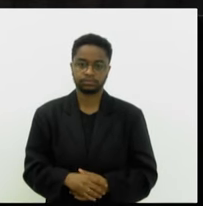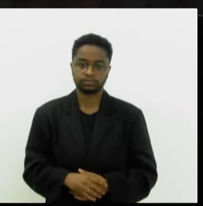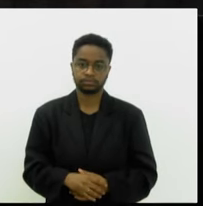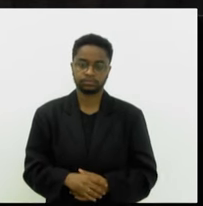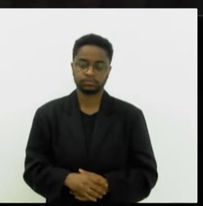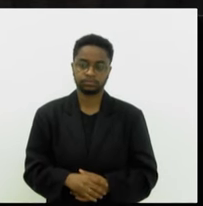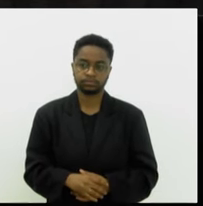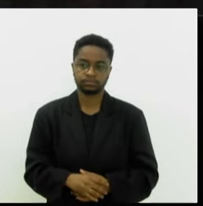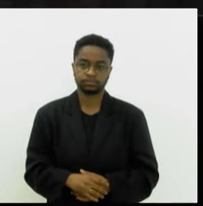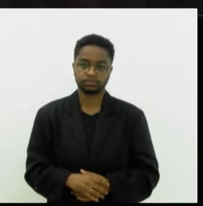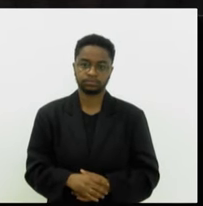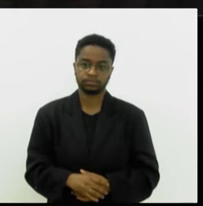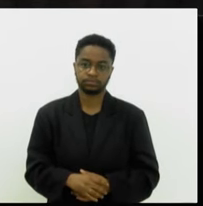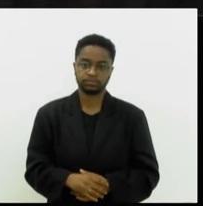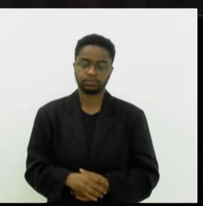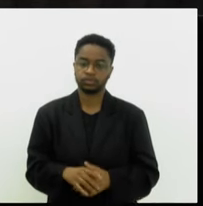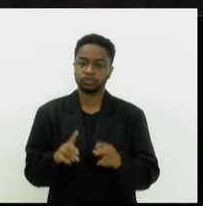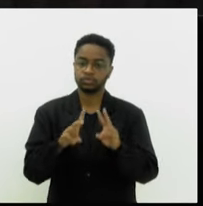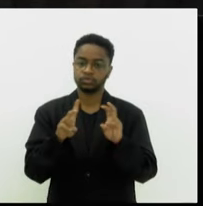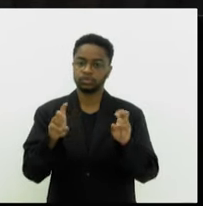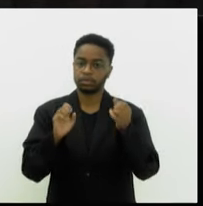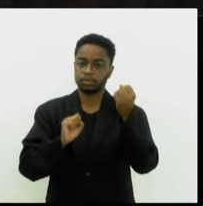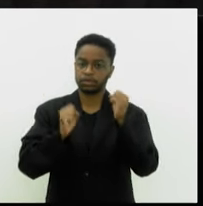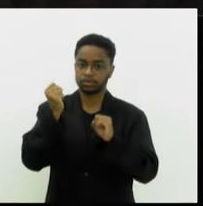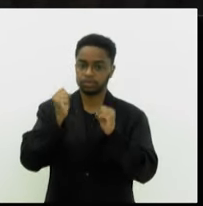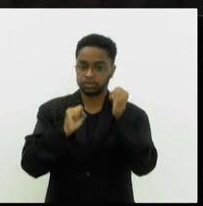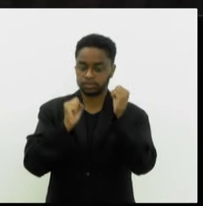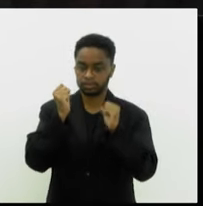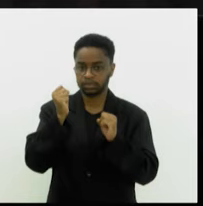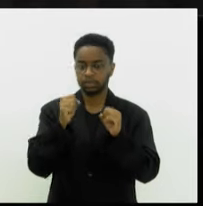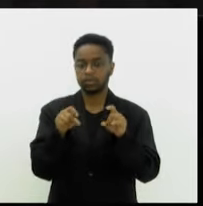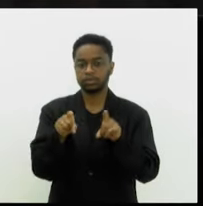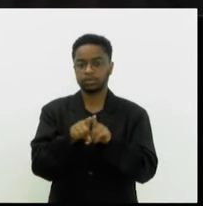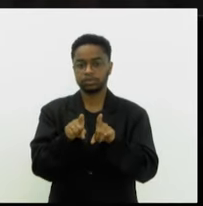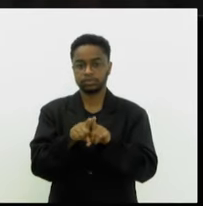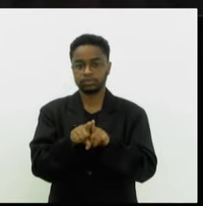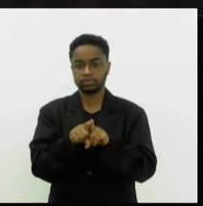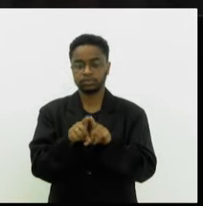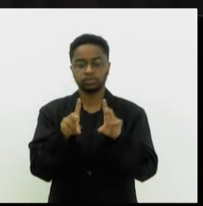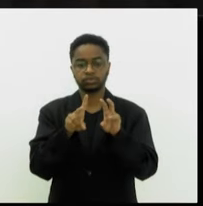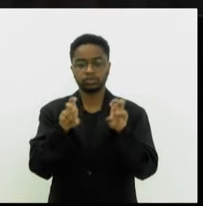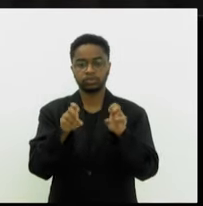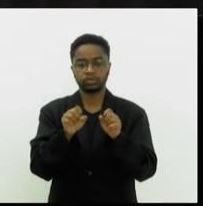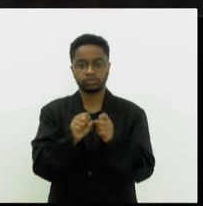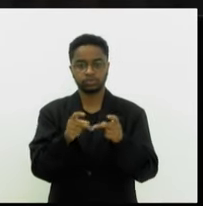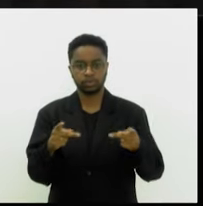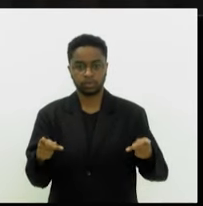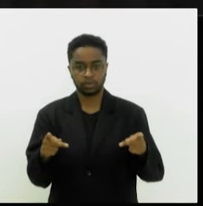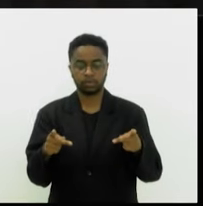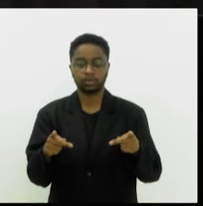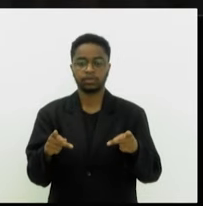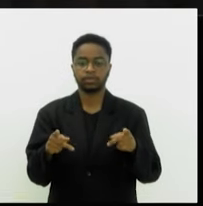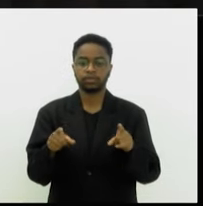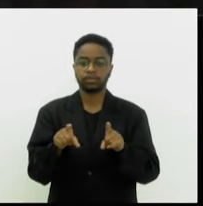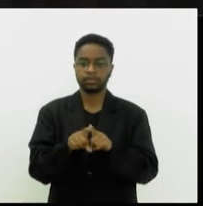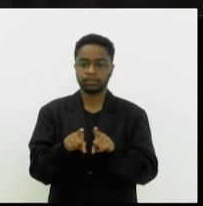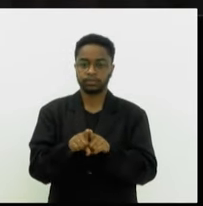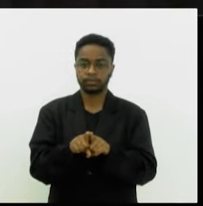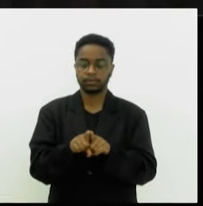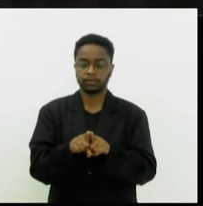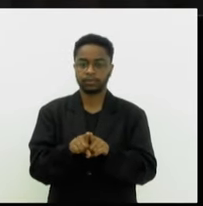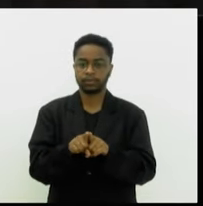que as indústrias, que os shopping center e